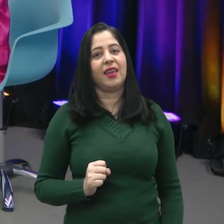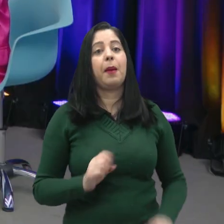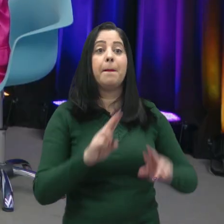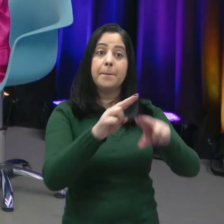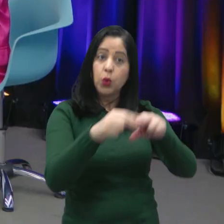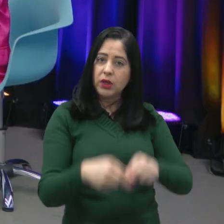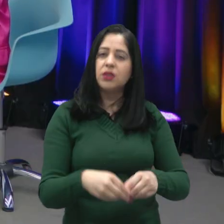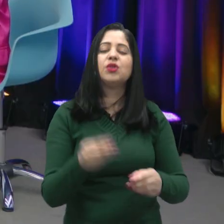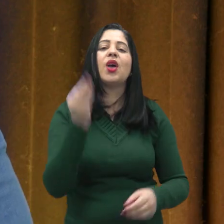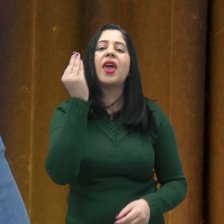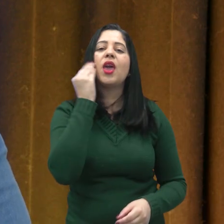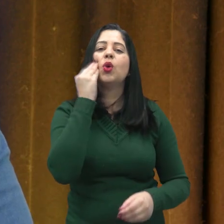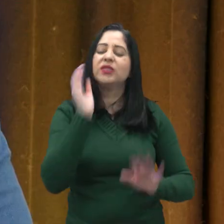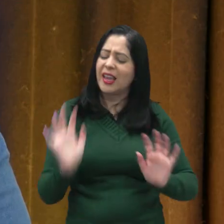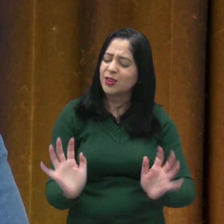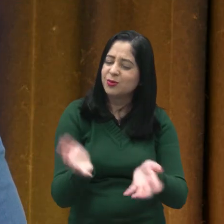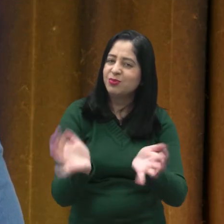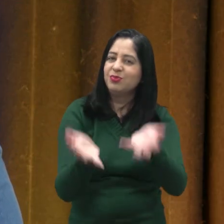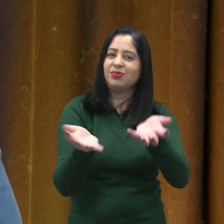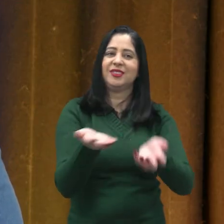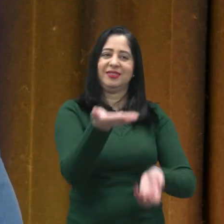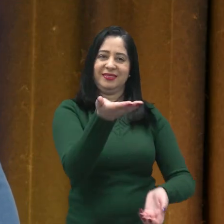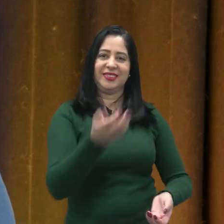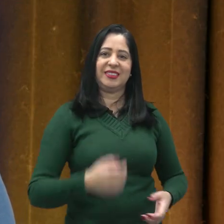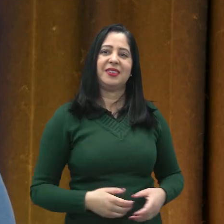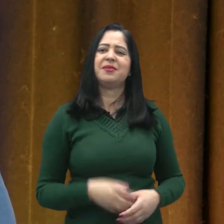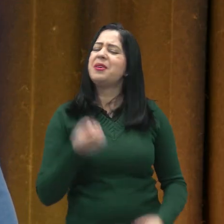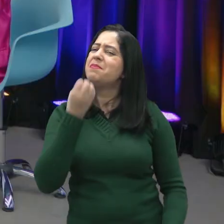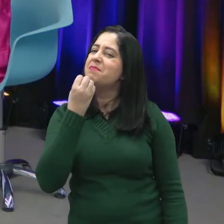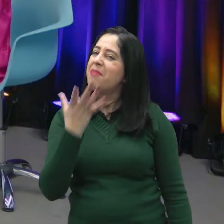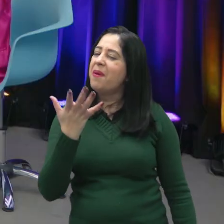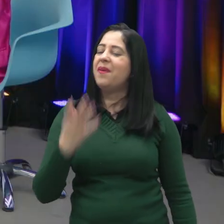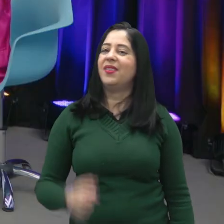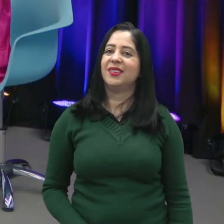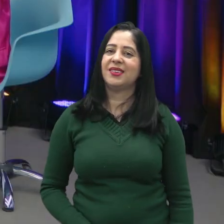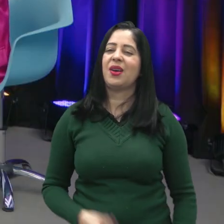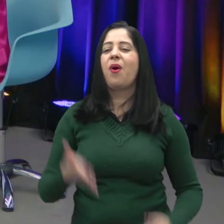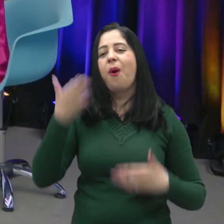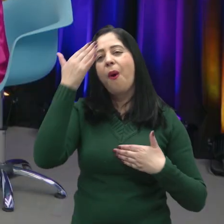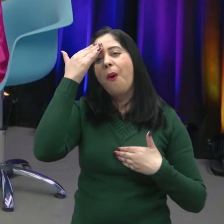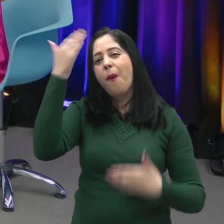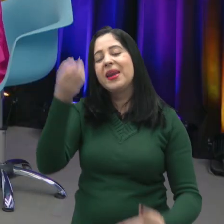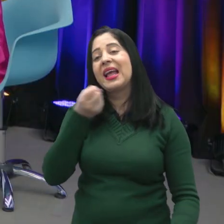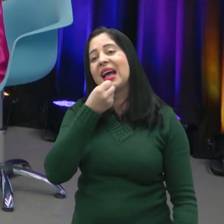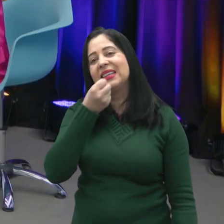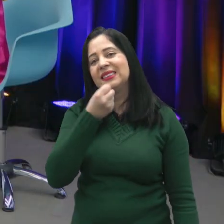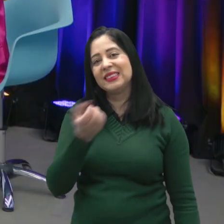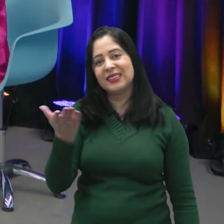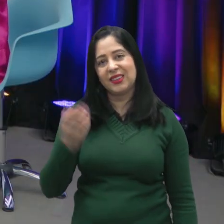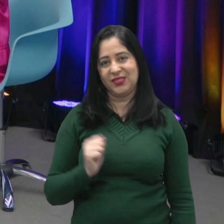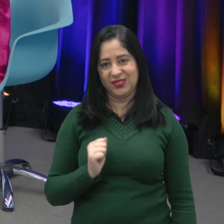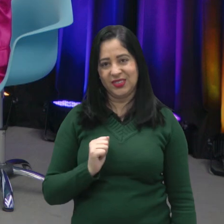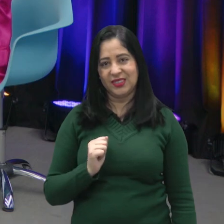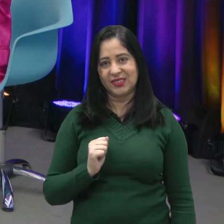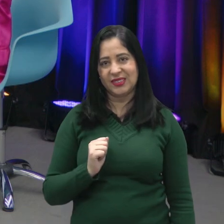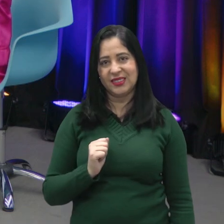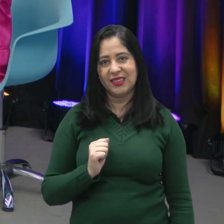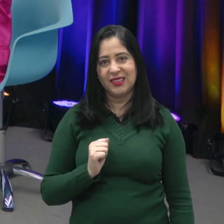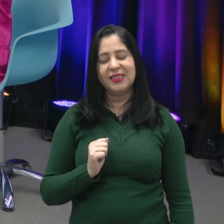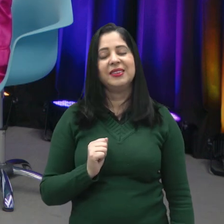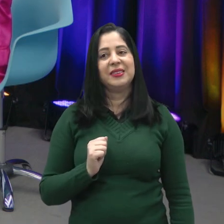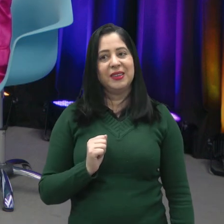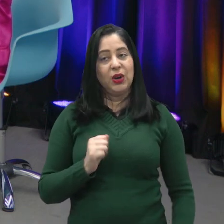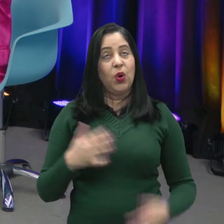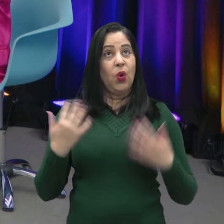formas inspirar, motivar e fortalecer a classe. Muito bom, Marcão. Eu quero agradecer sua participação aqui. Foi pequeno o